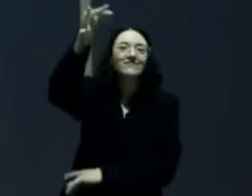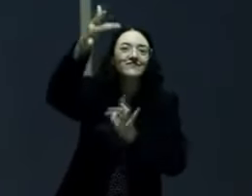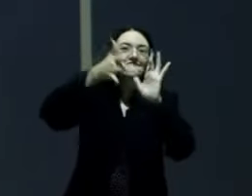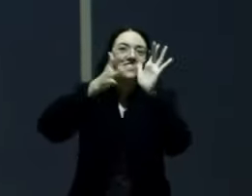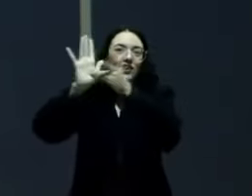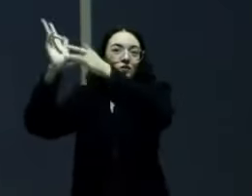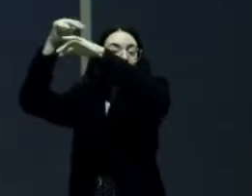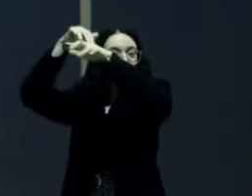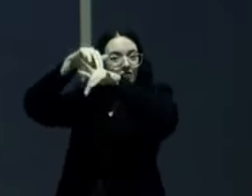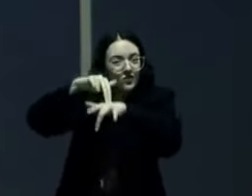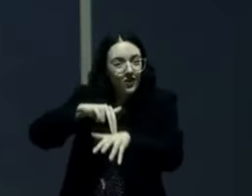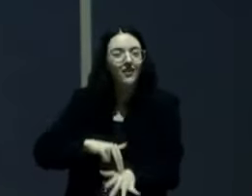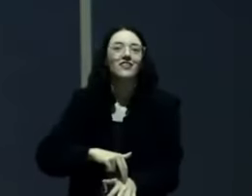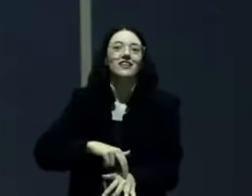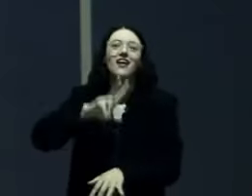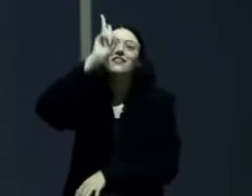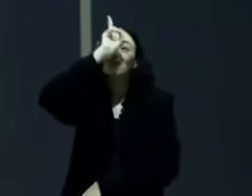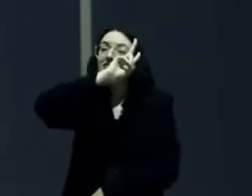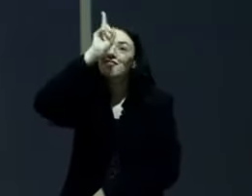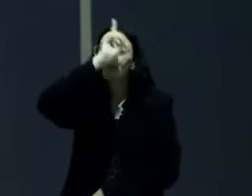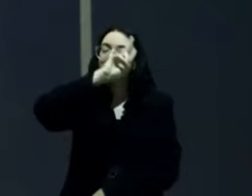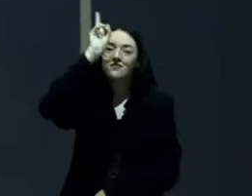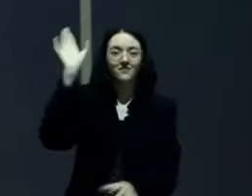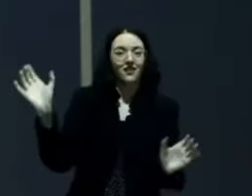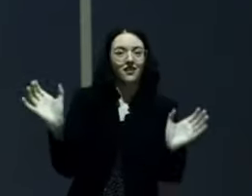que me lembrar que a ceia,